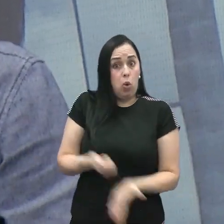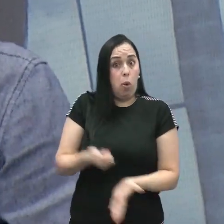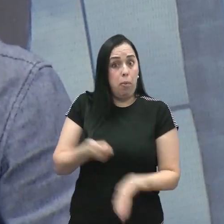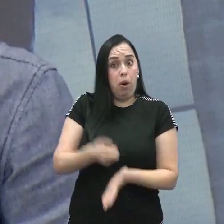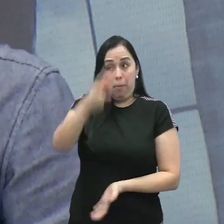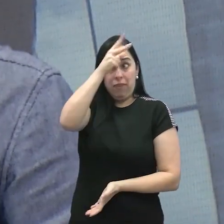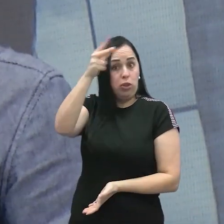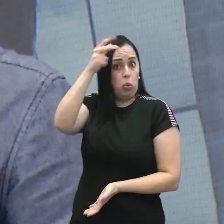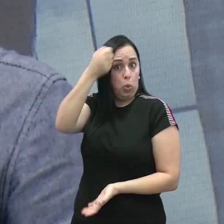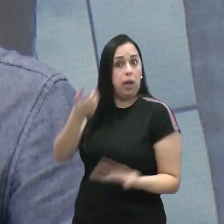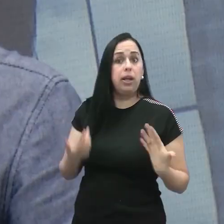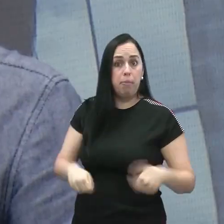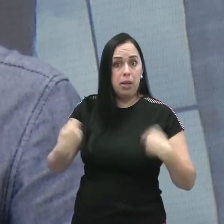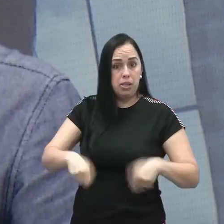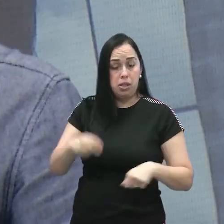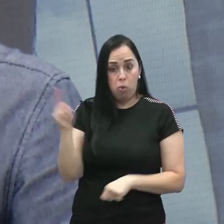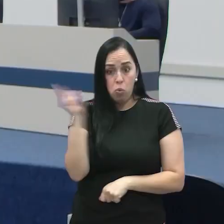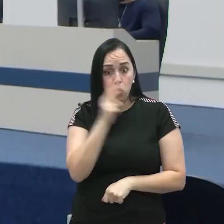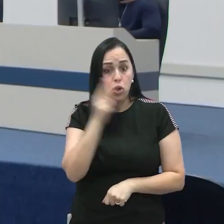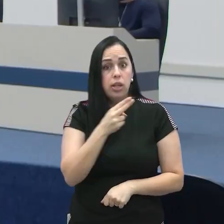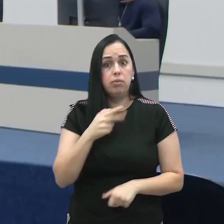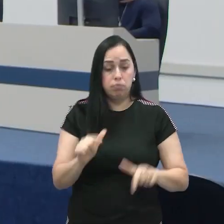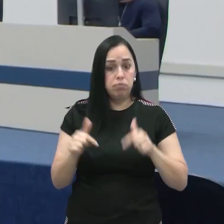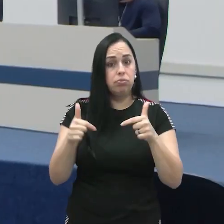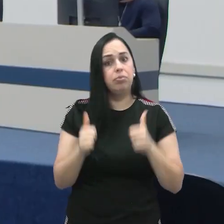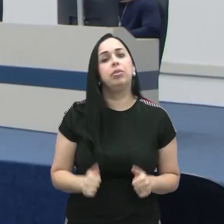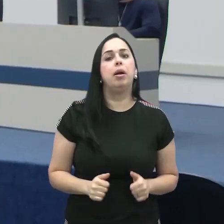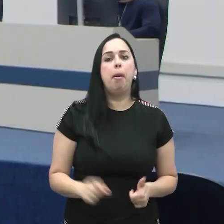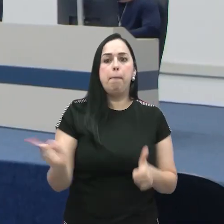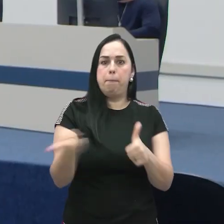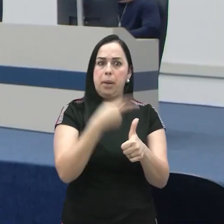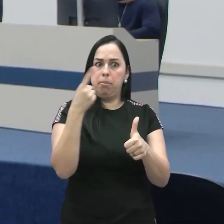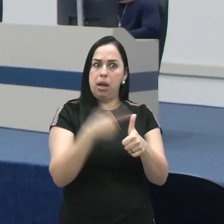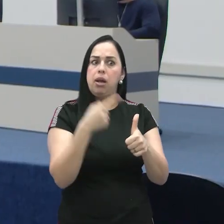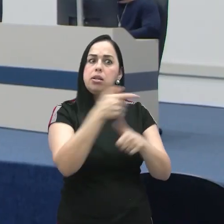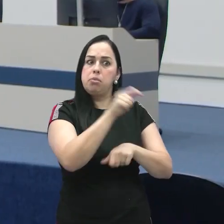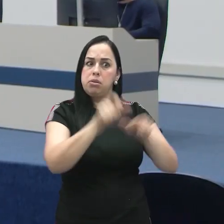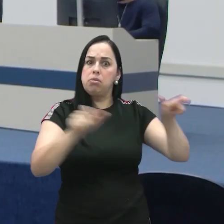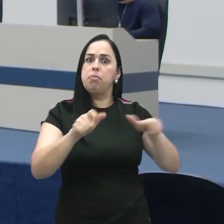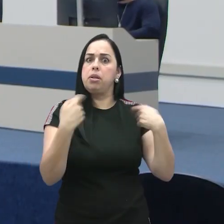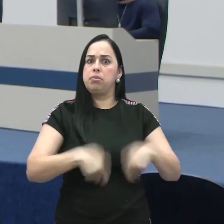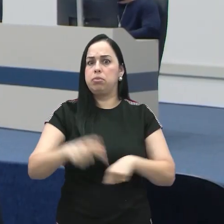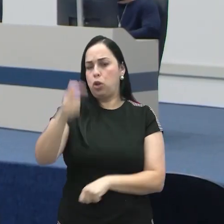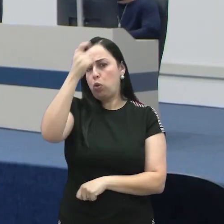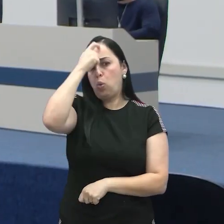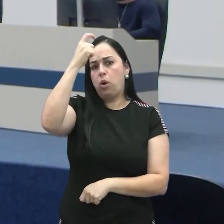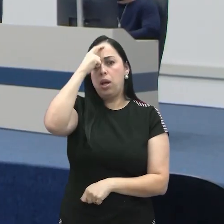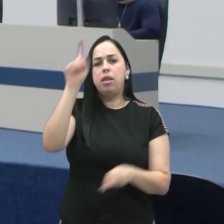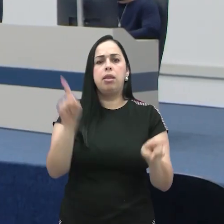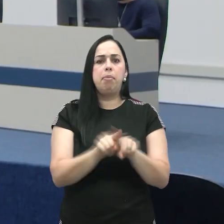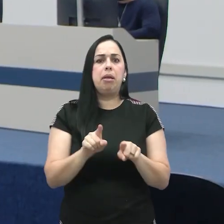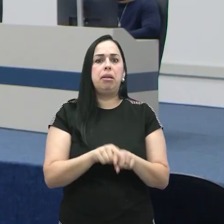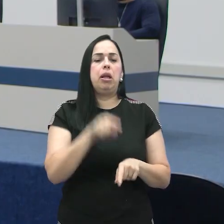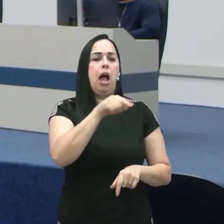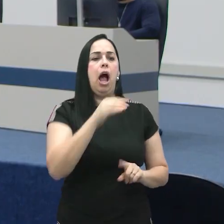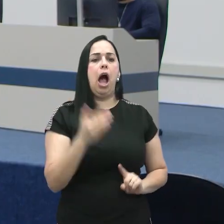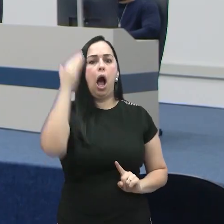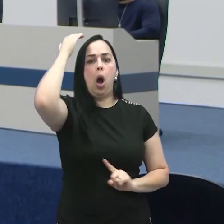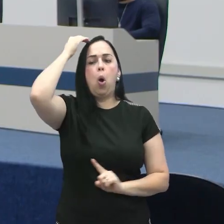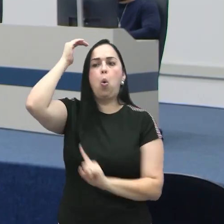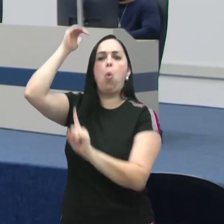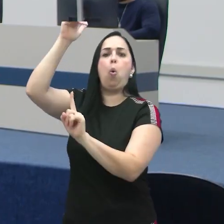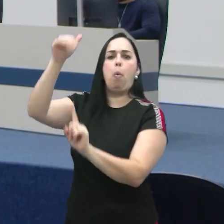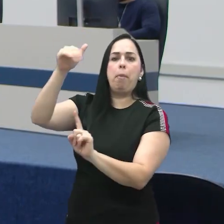parlamentar cobrou providências do poder público. É um problema, primeiro, de educação também das pessoas, né? Não podemos